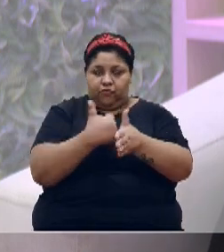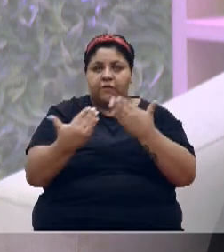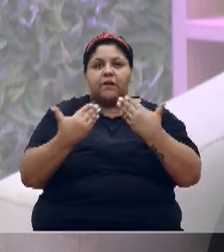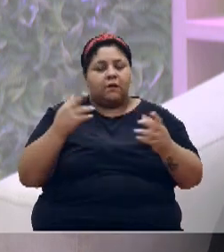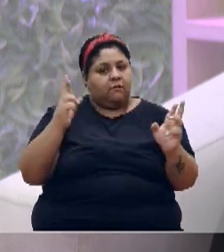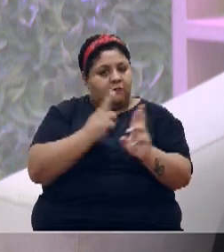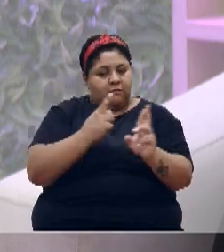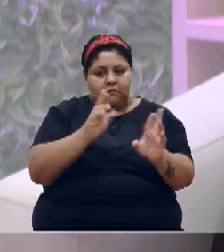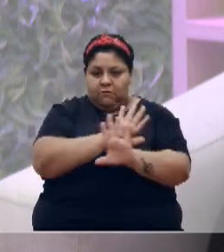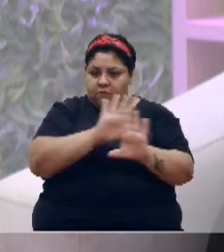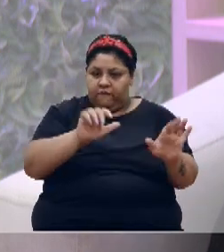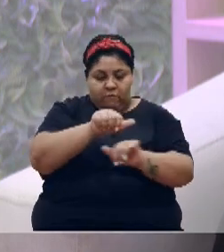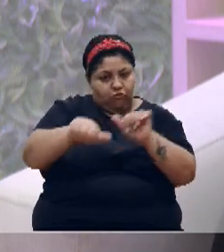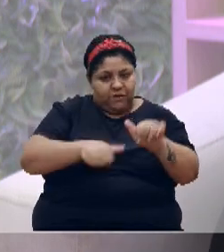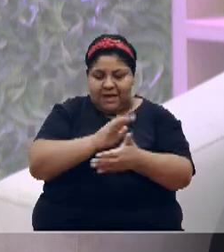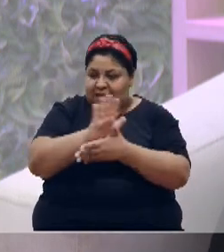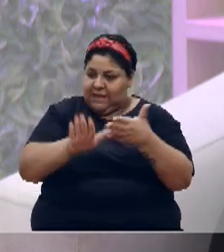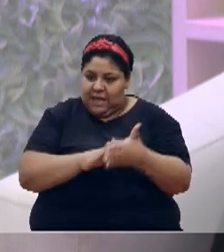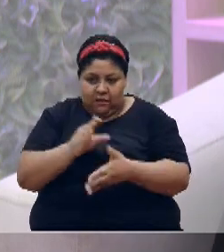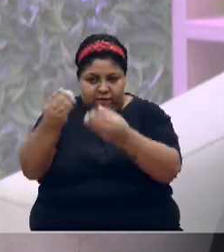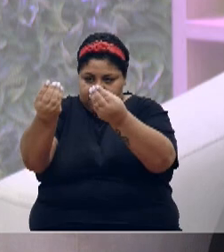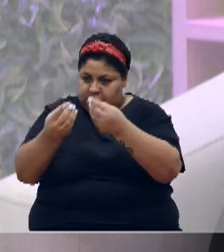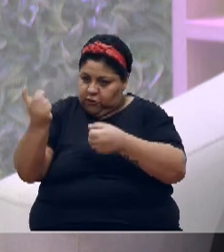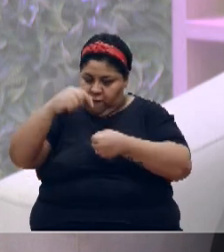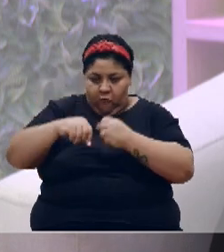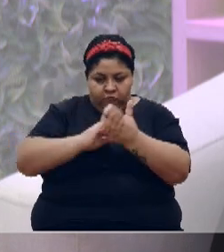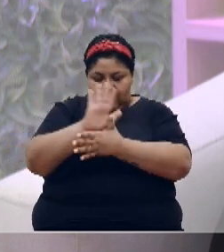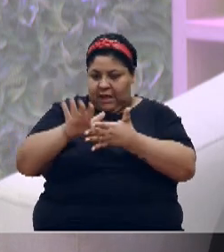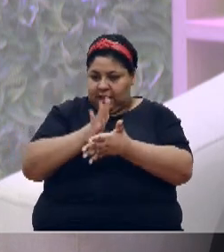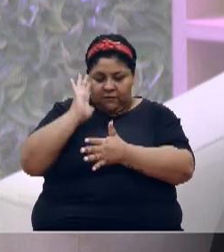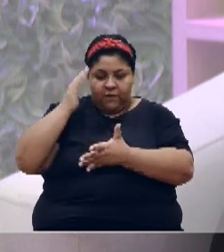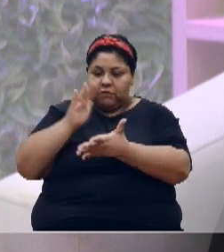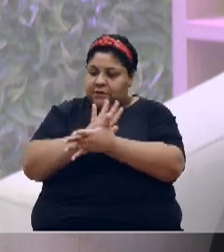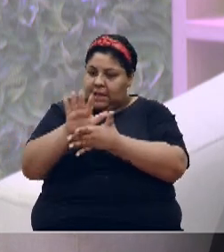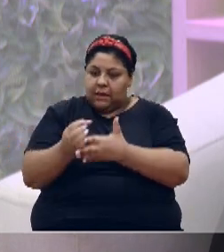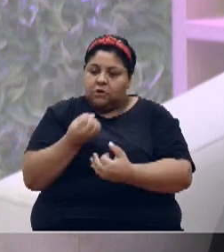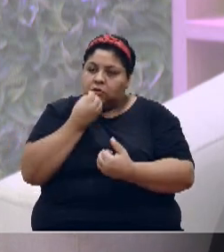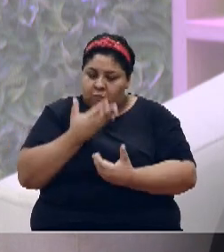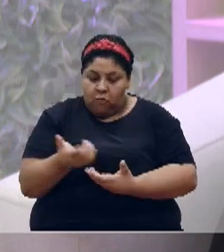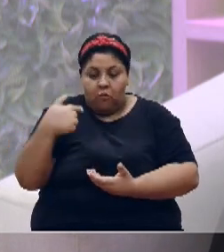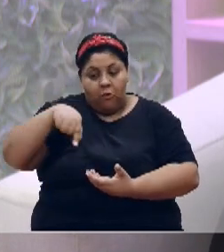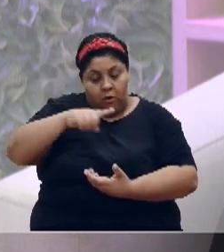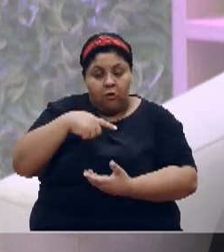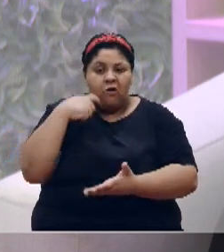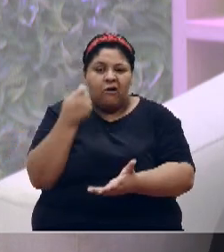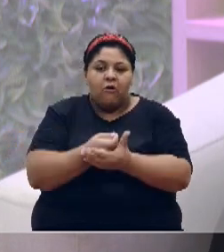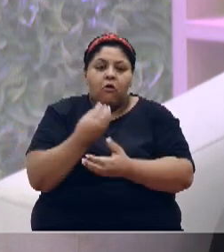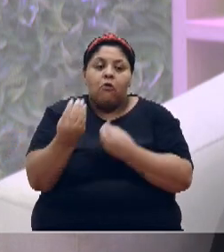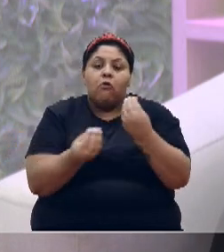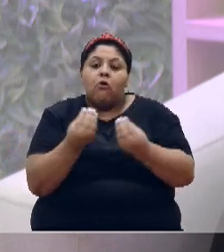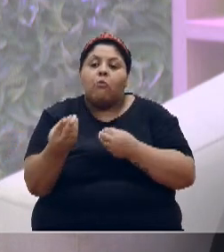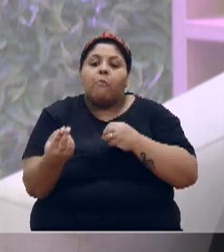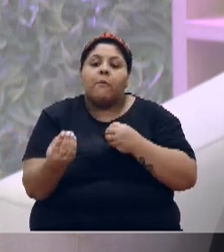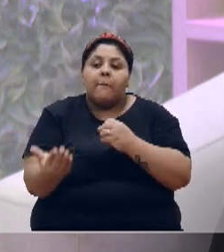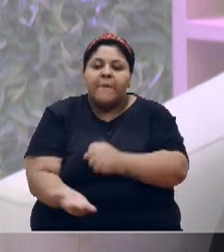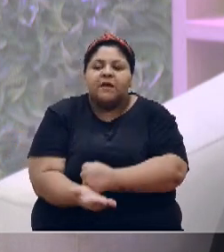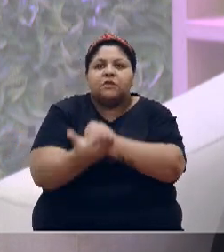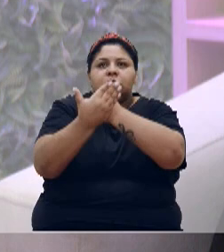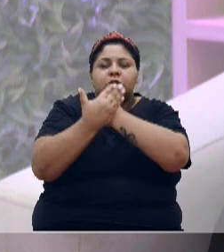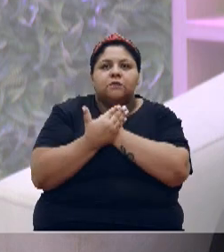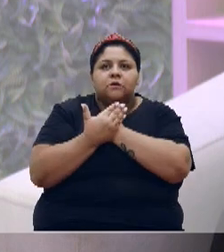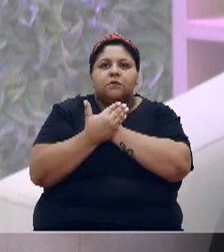isso, não vai resolver nada, não vai trazer de volta, não vai acontecer nada de bom. Então eu vou tentar ver como isso vai me ajudar a acolher,